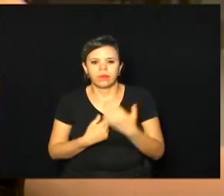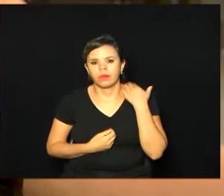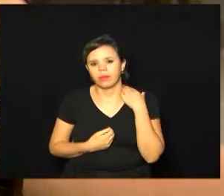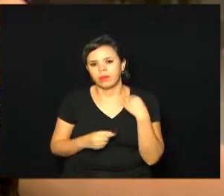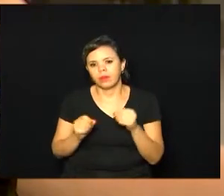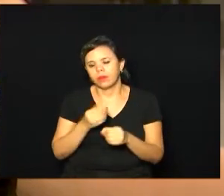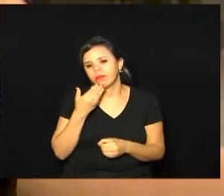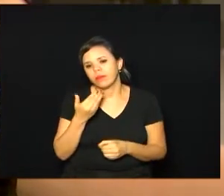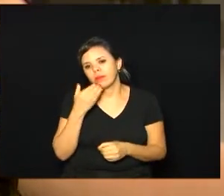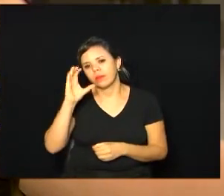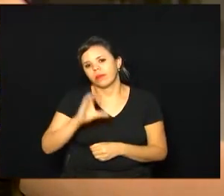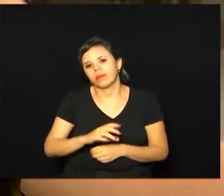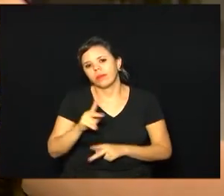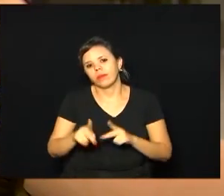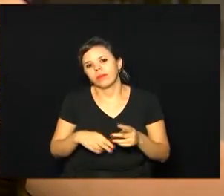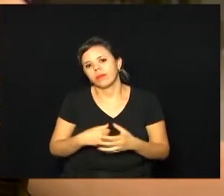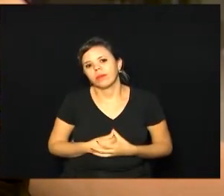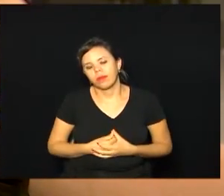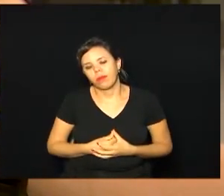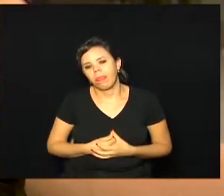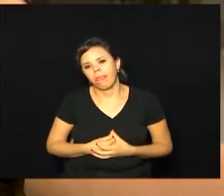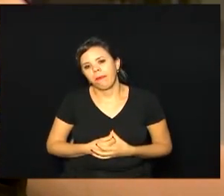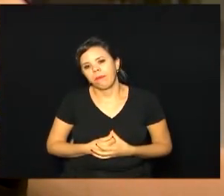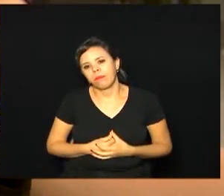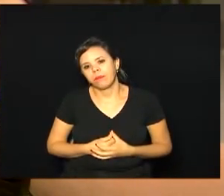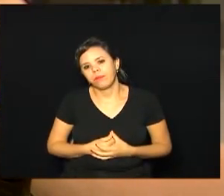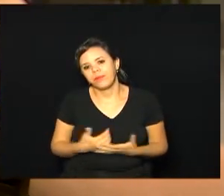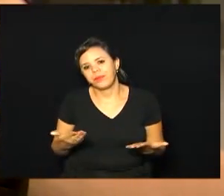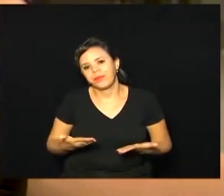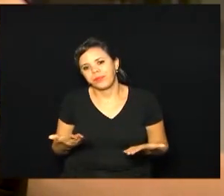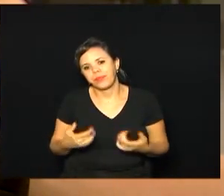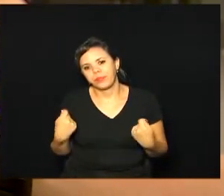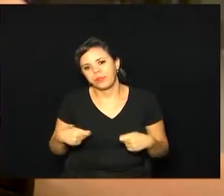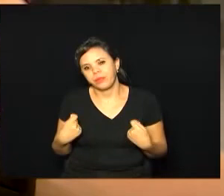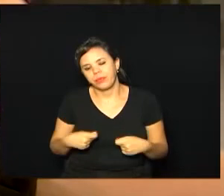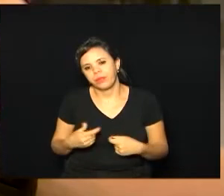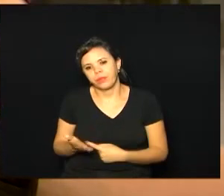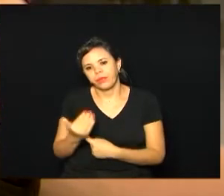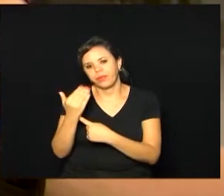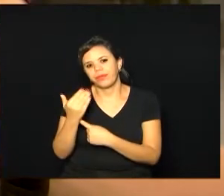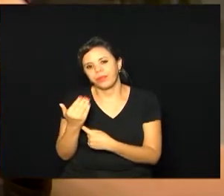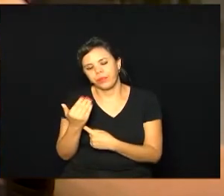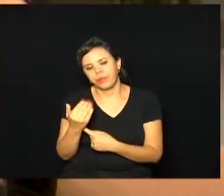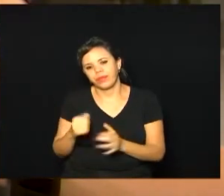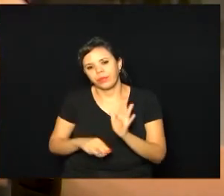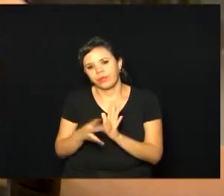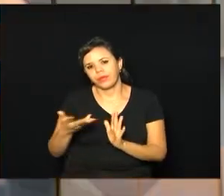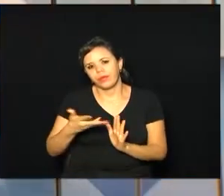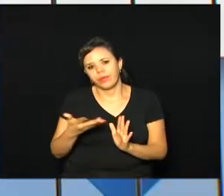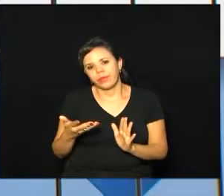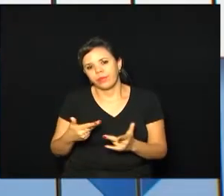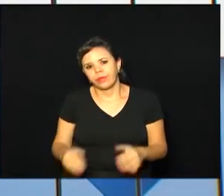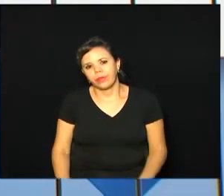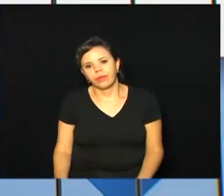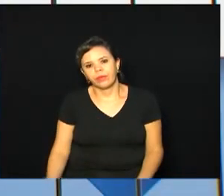vai facilitar para o cidadão e hoje a gente precisa da tecnologia para agilizar todas essas